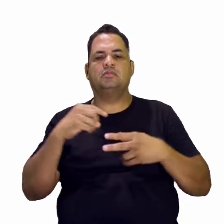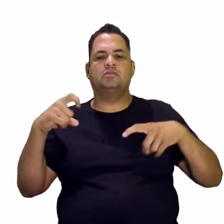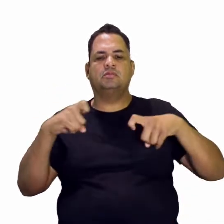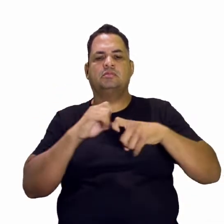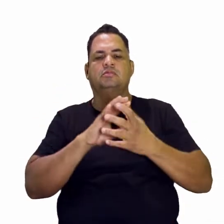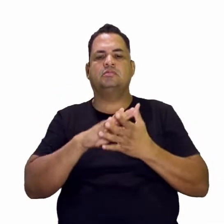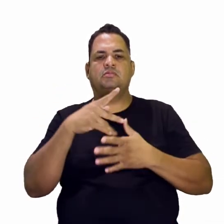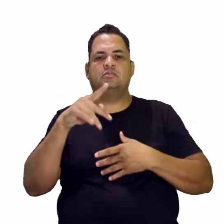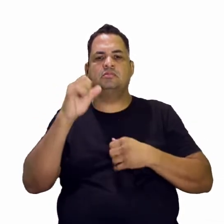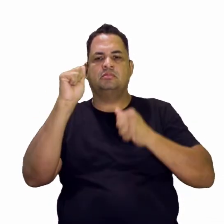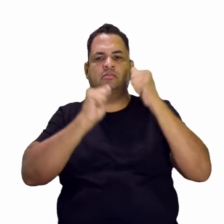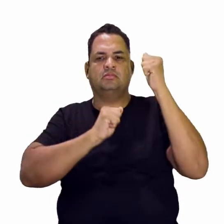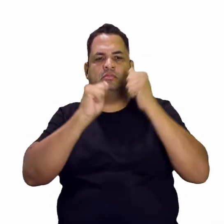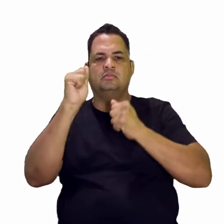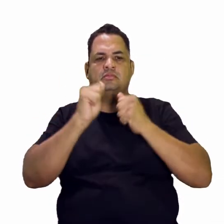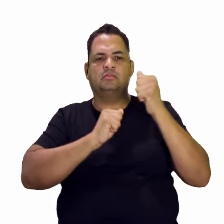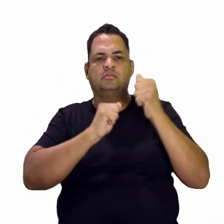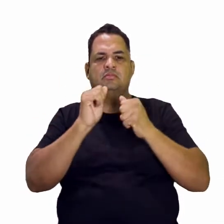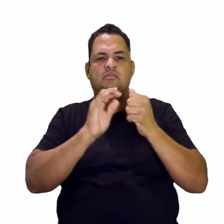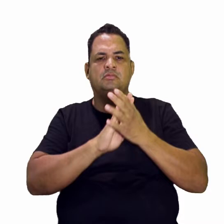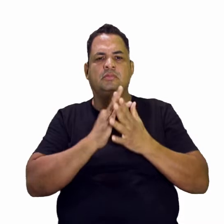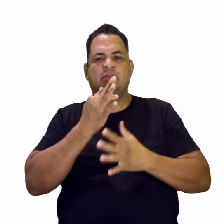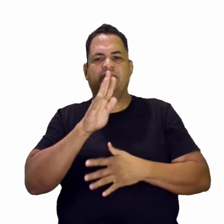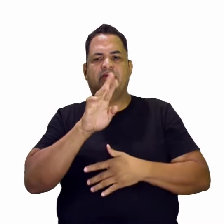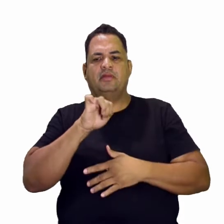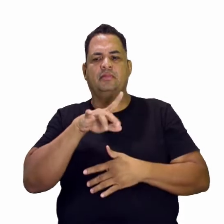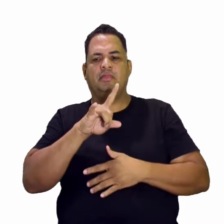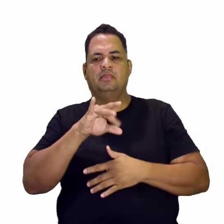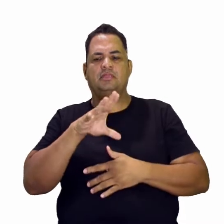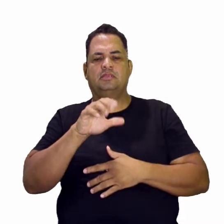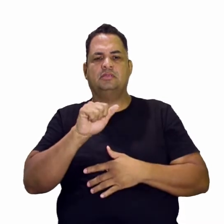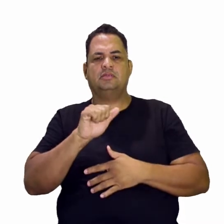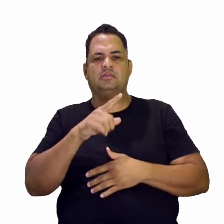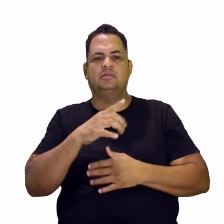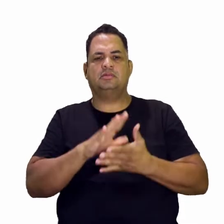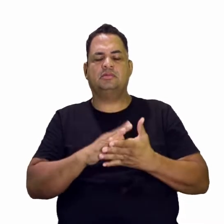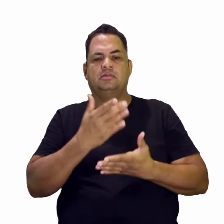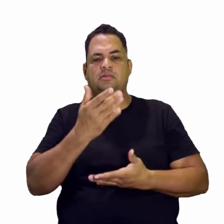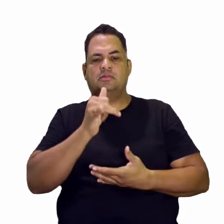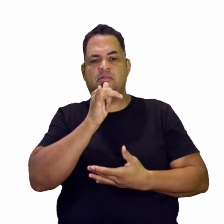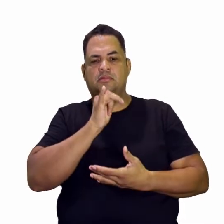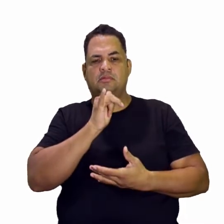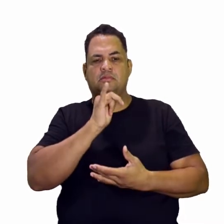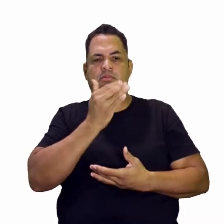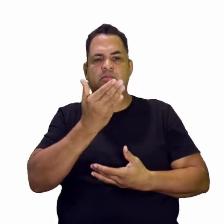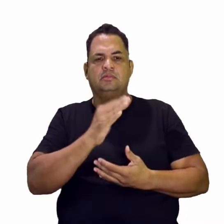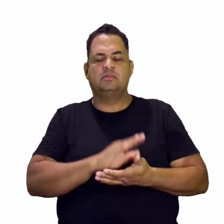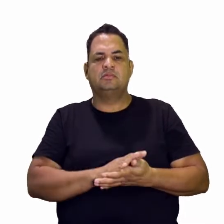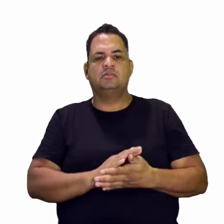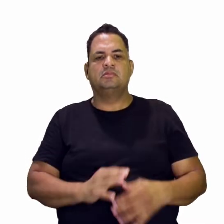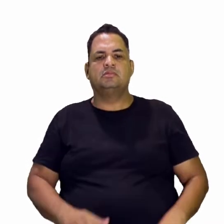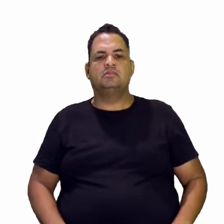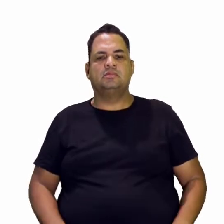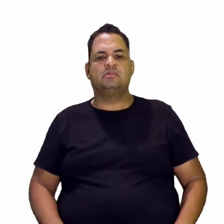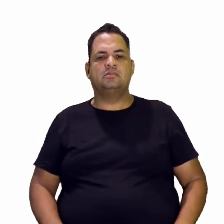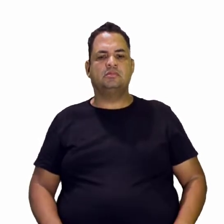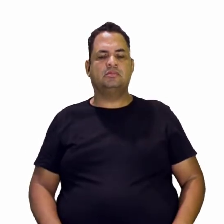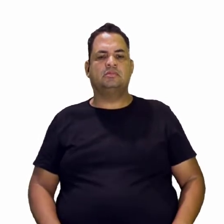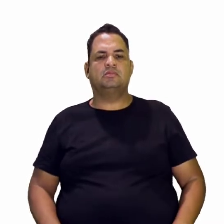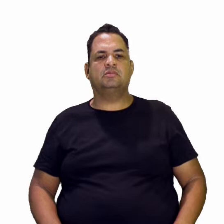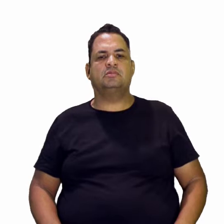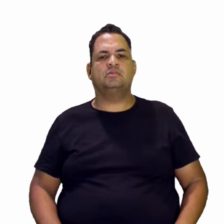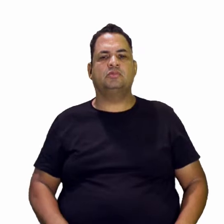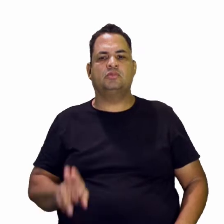tanto para as indústrias de fermentação, tá? E aí aqui a gente está dando esse exemplo, onde você utiliza